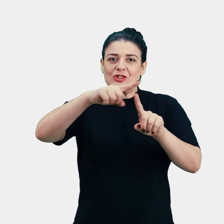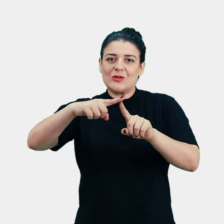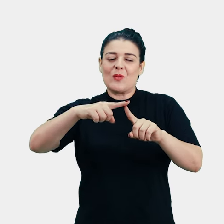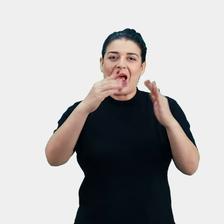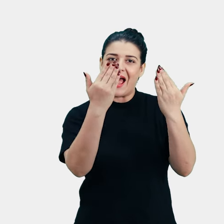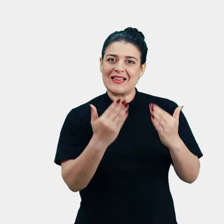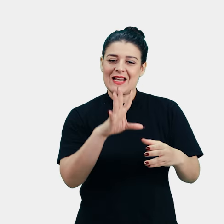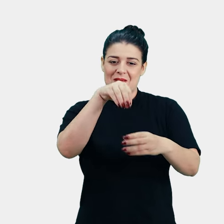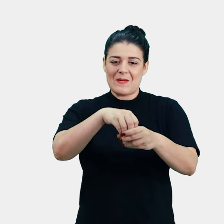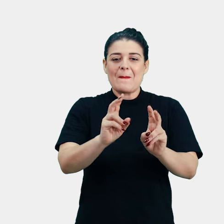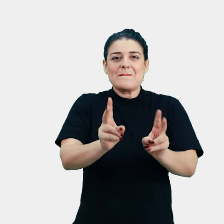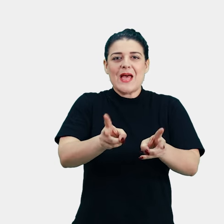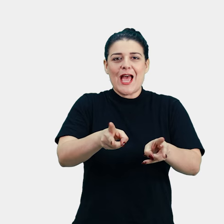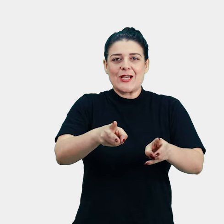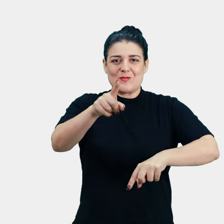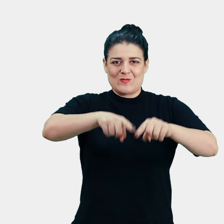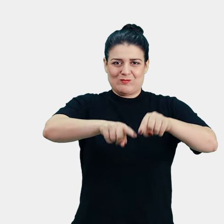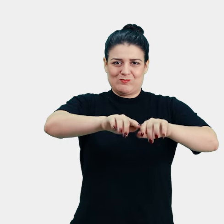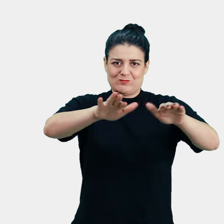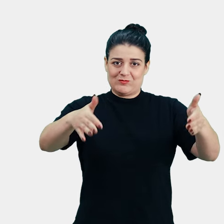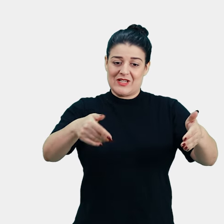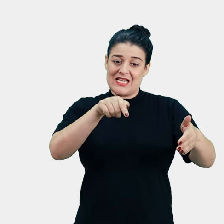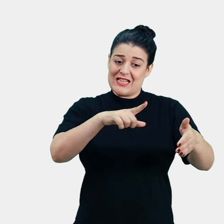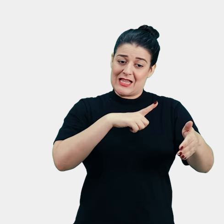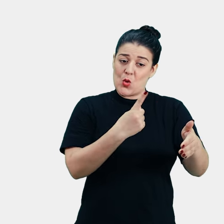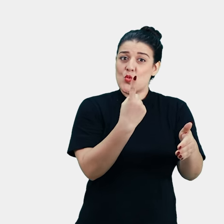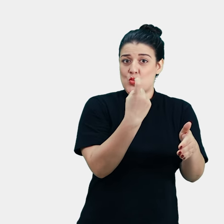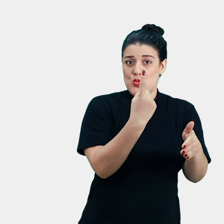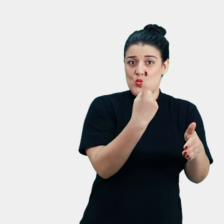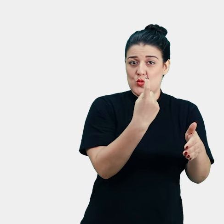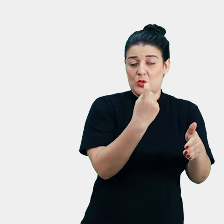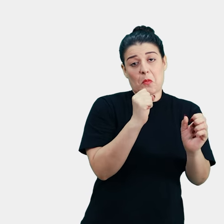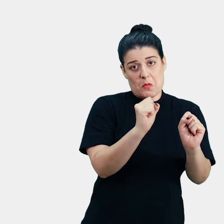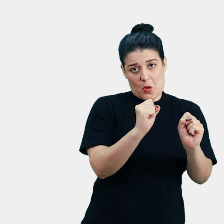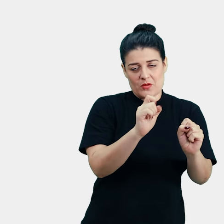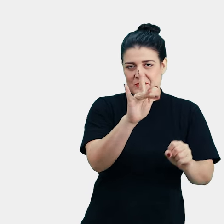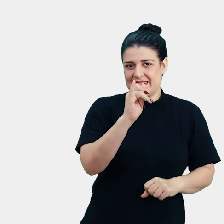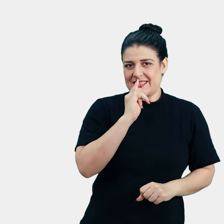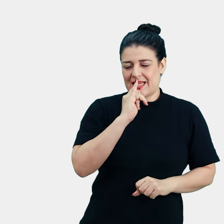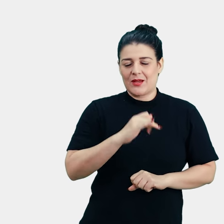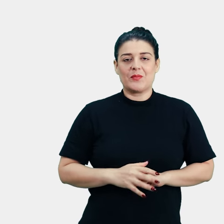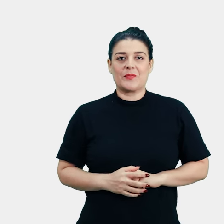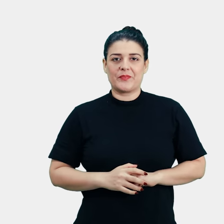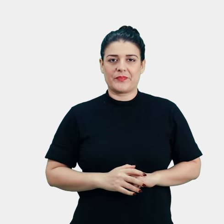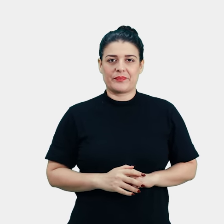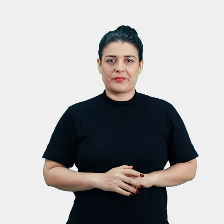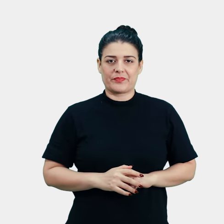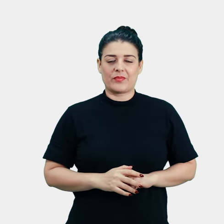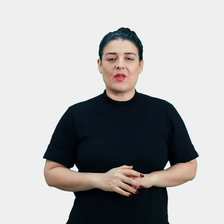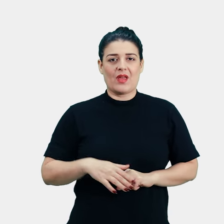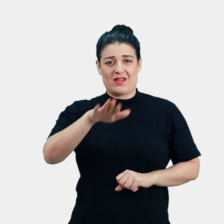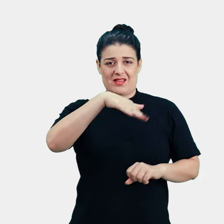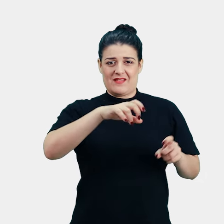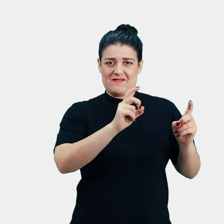às vezes, o equipamento, ele pode ter apenas um tipo de analisador. Por exemplo, a gente tem no